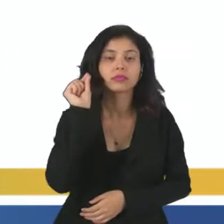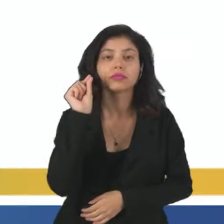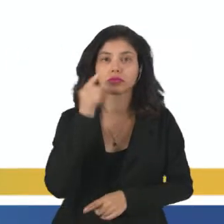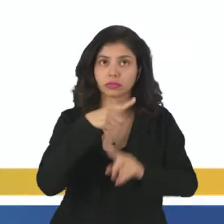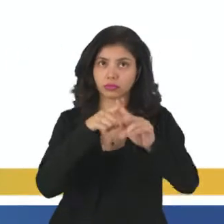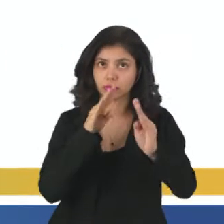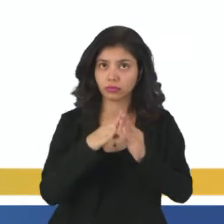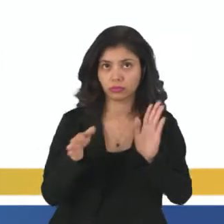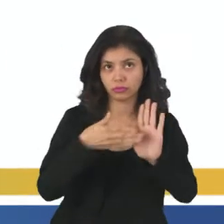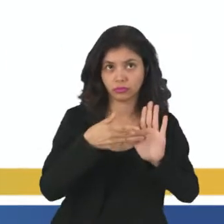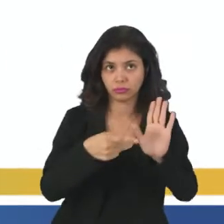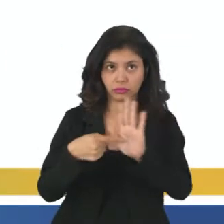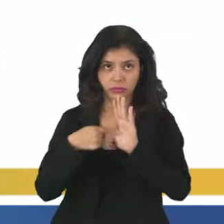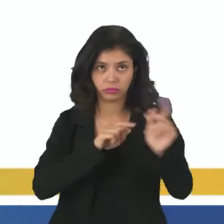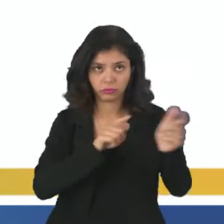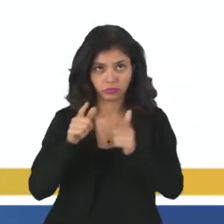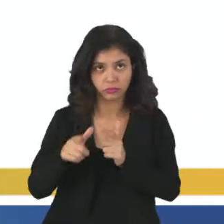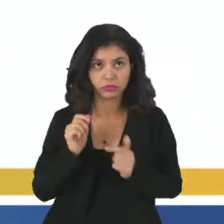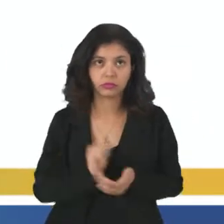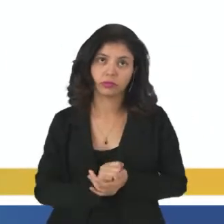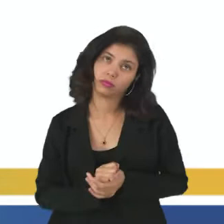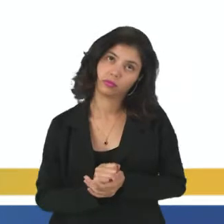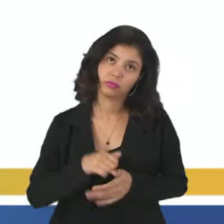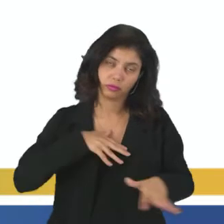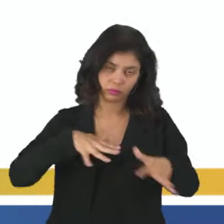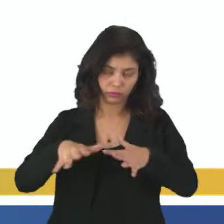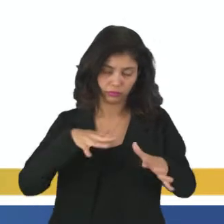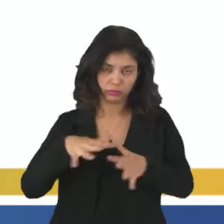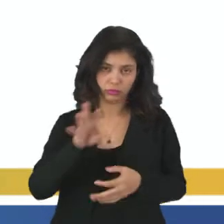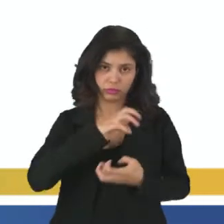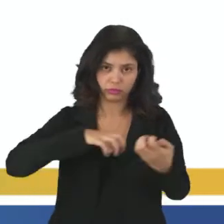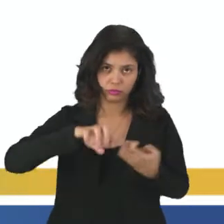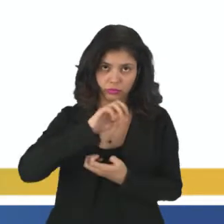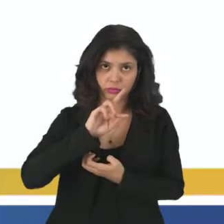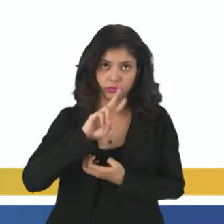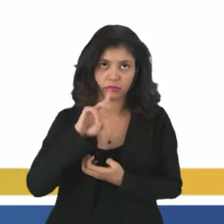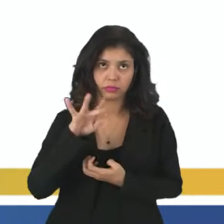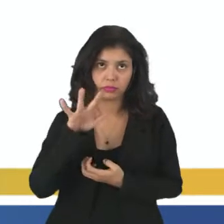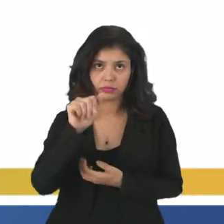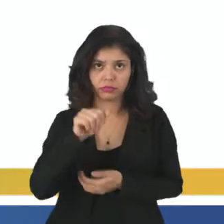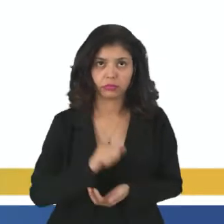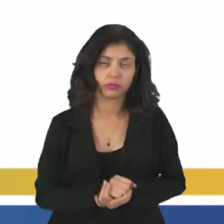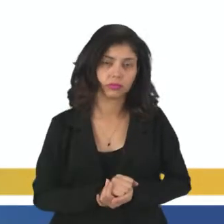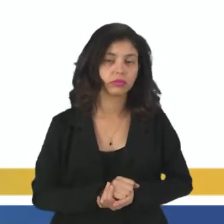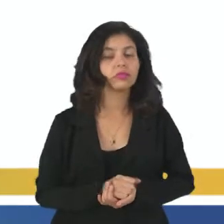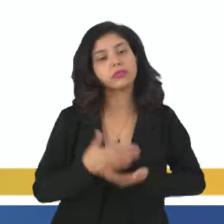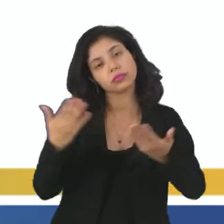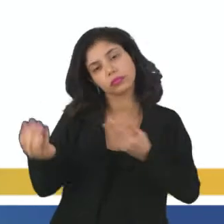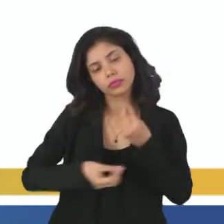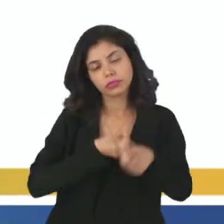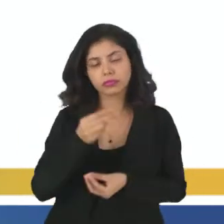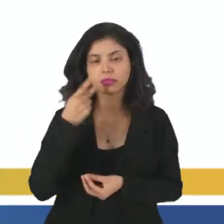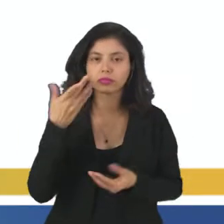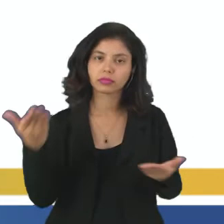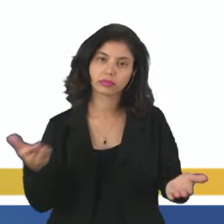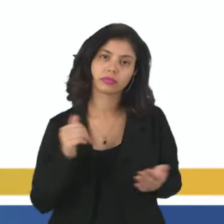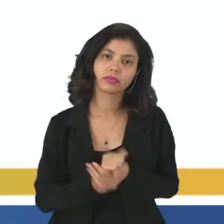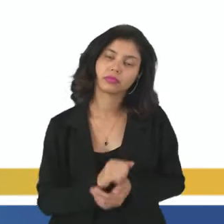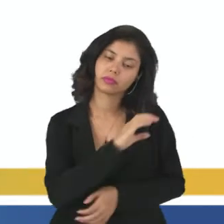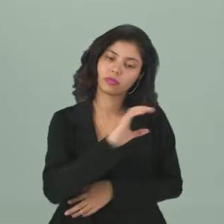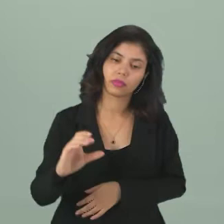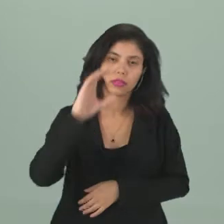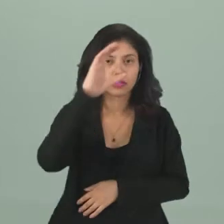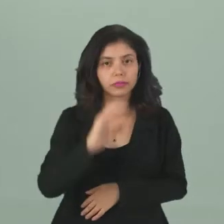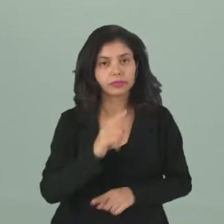Igreja, proporcionaram um ambiente oportuno a um movimento reformista. Então, como eu falei para vocês, a Igreja